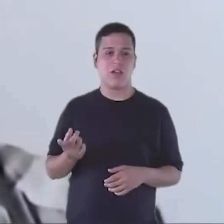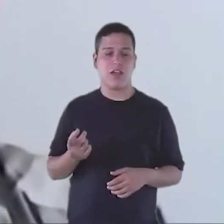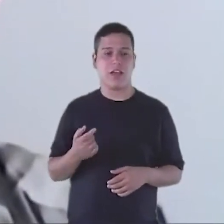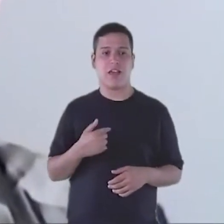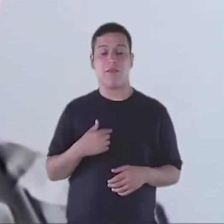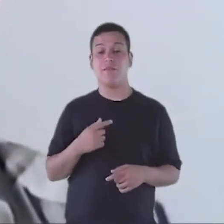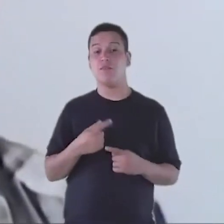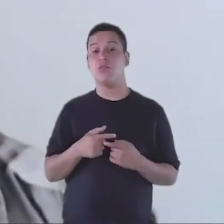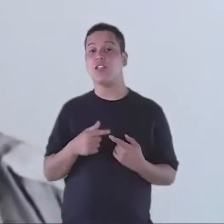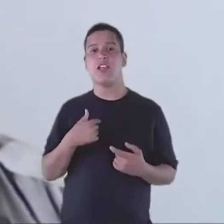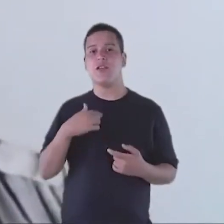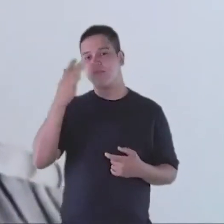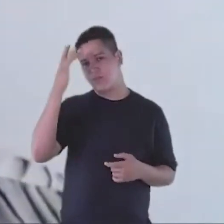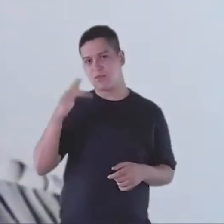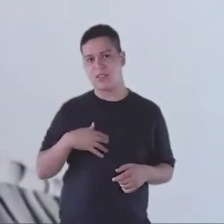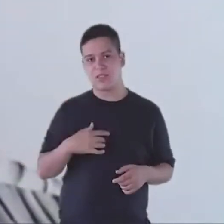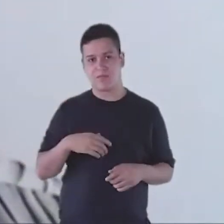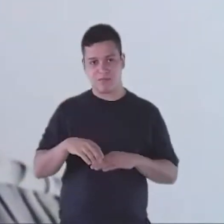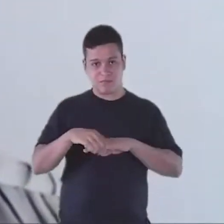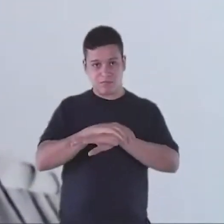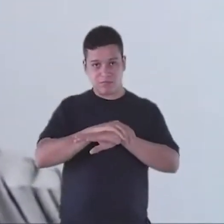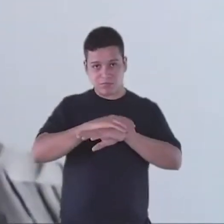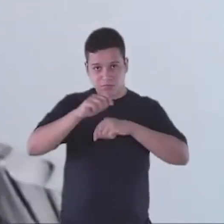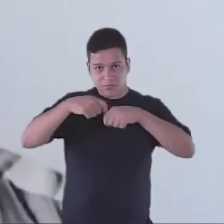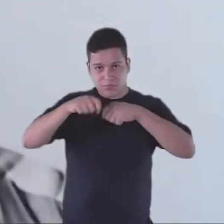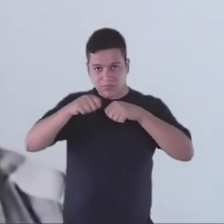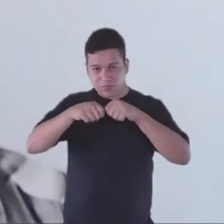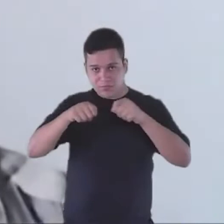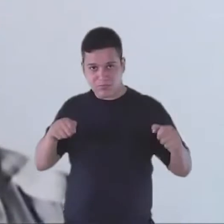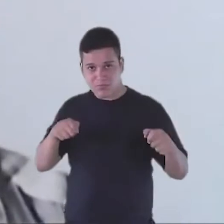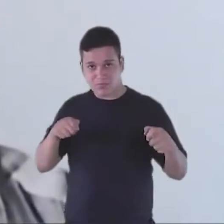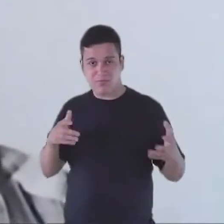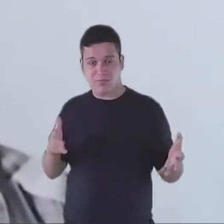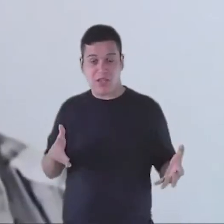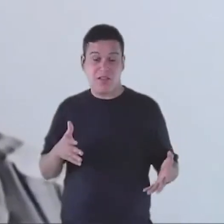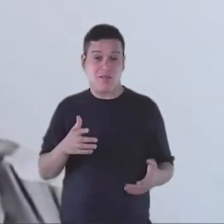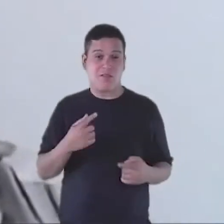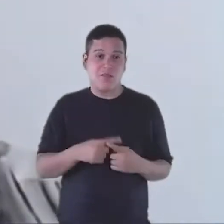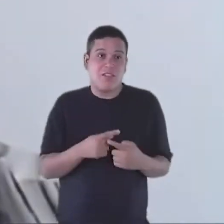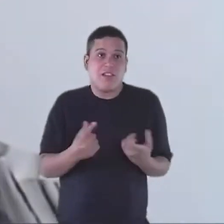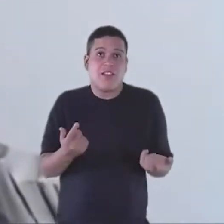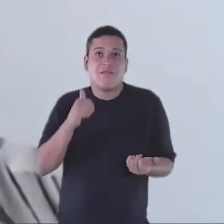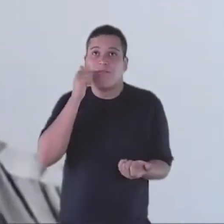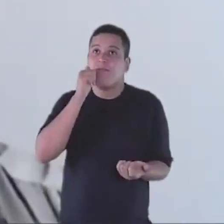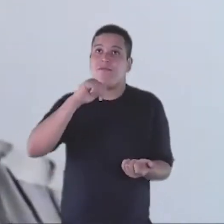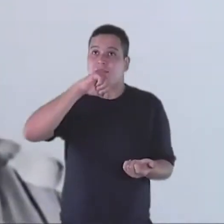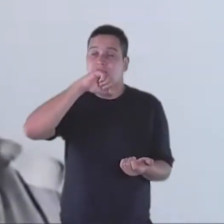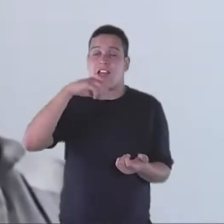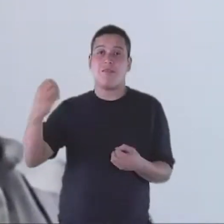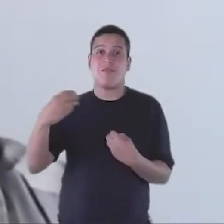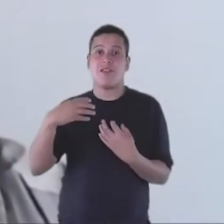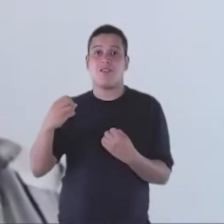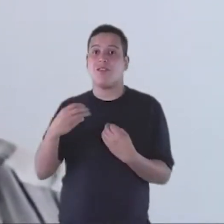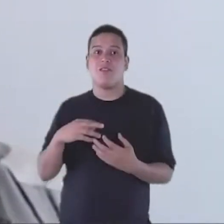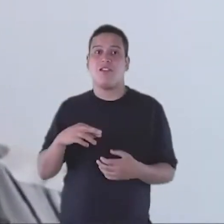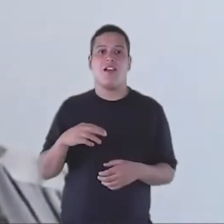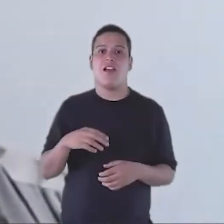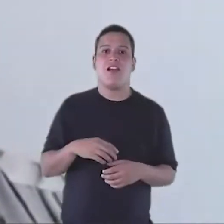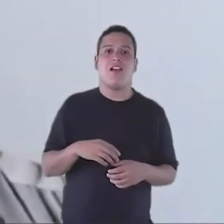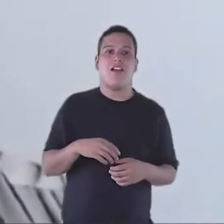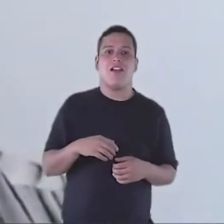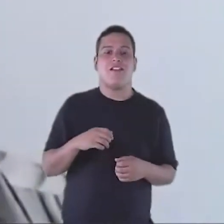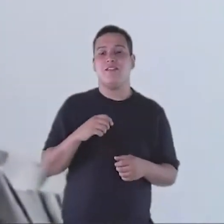sapato. A mãe me ensinou a não amarrar sapato. Eu faço um bolinho.